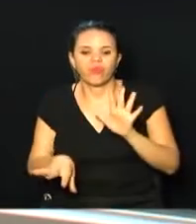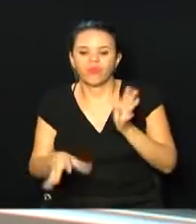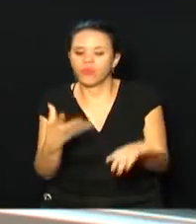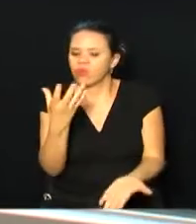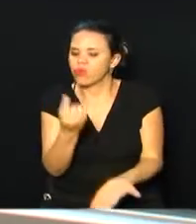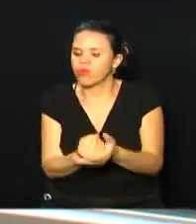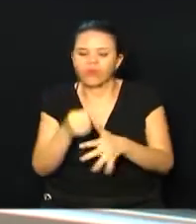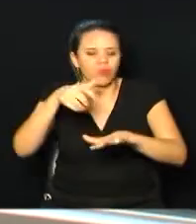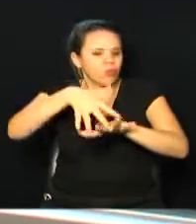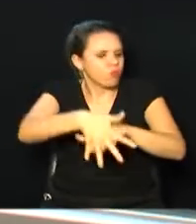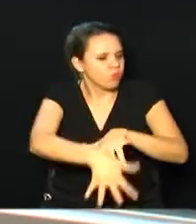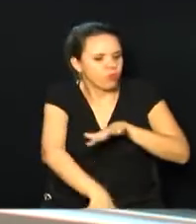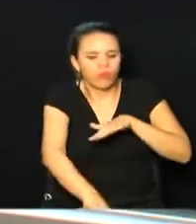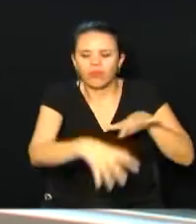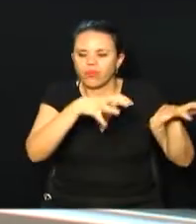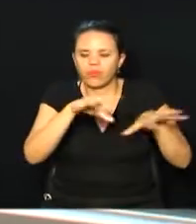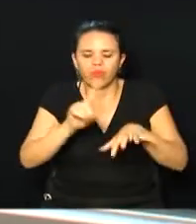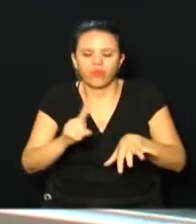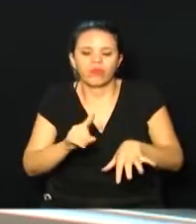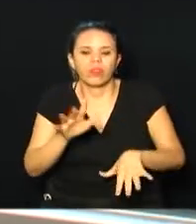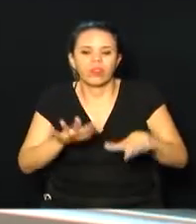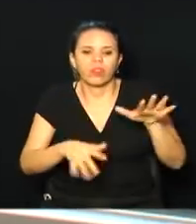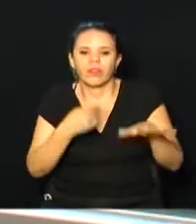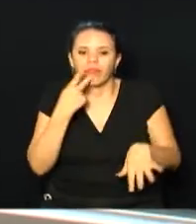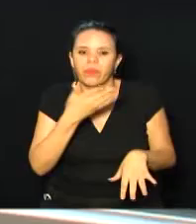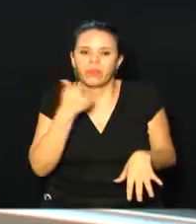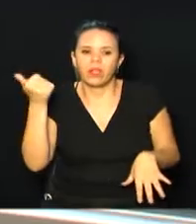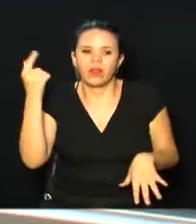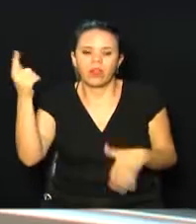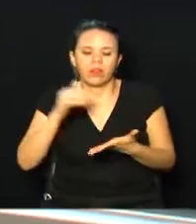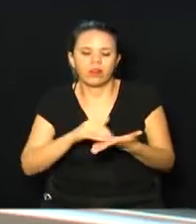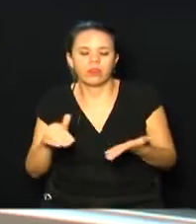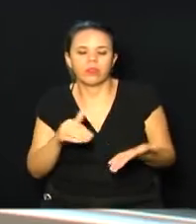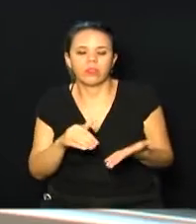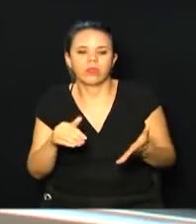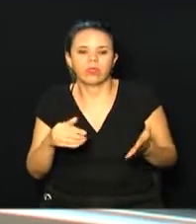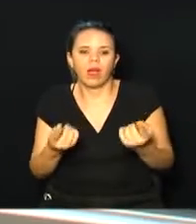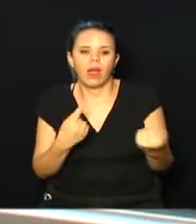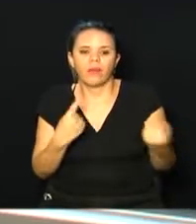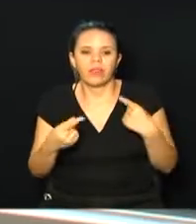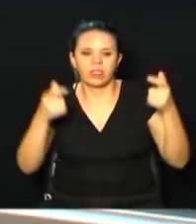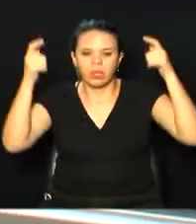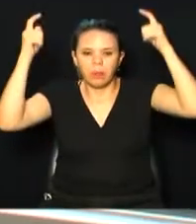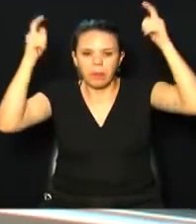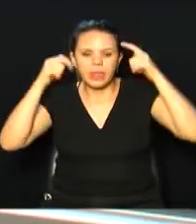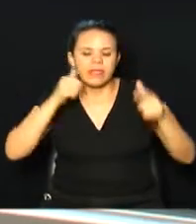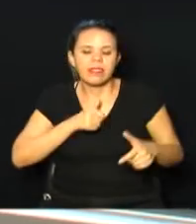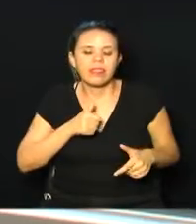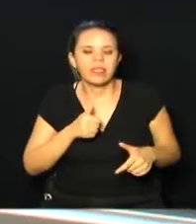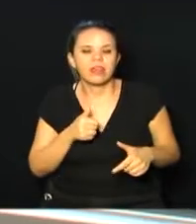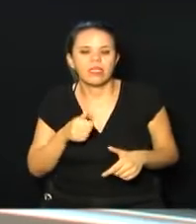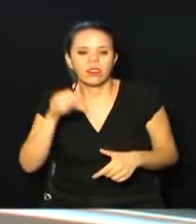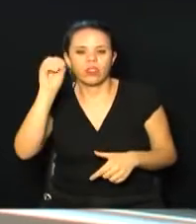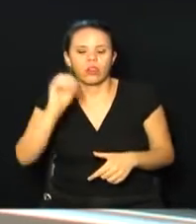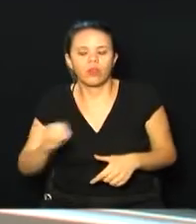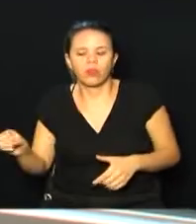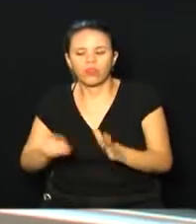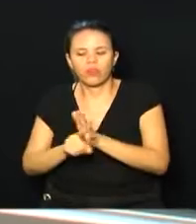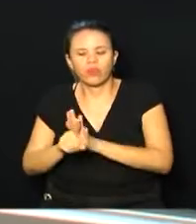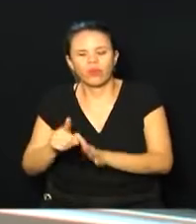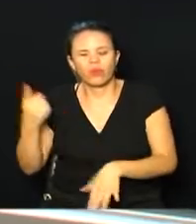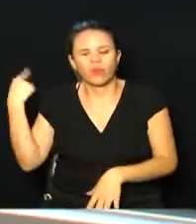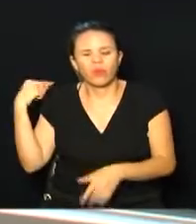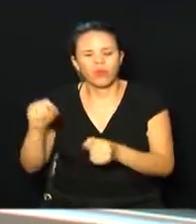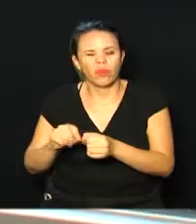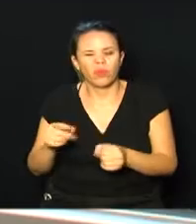né? Ou talvez o Barreiro possa falar também na Princesa do Oeste, a última vez que eu me lembro de um estudo que foi